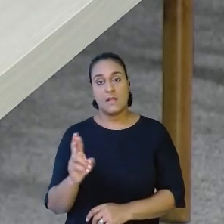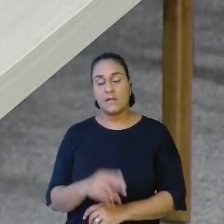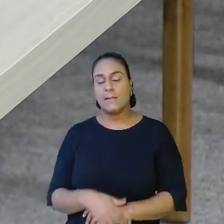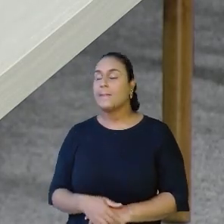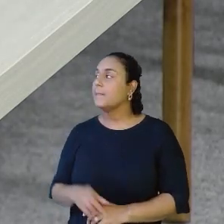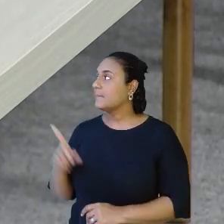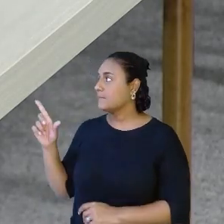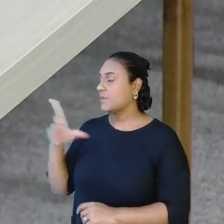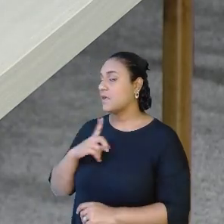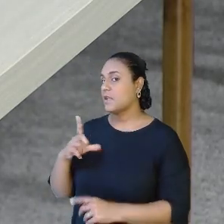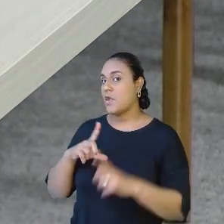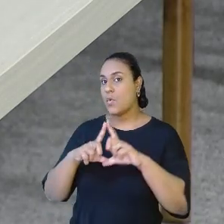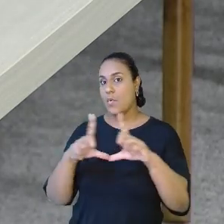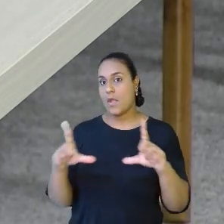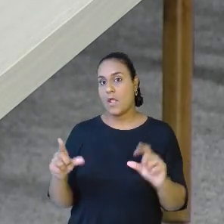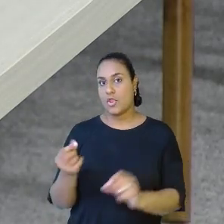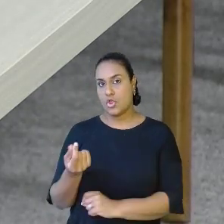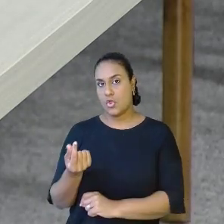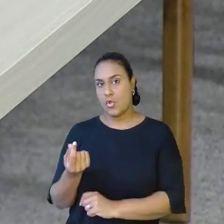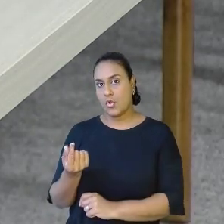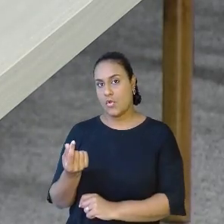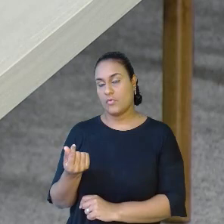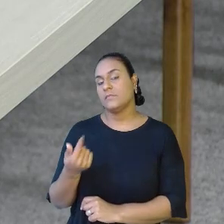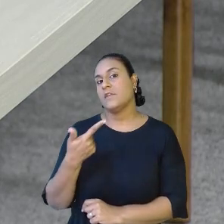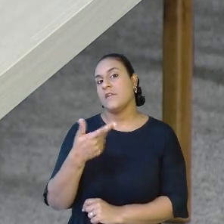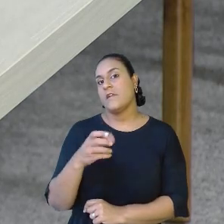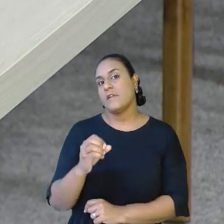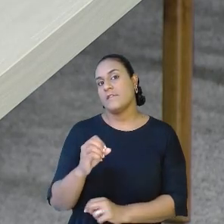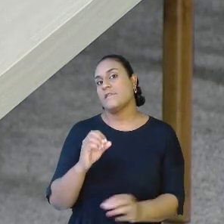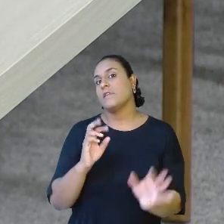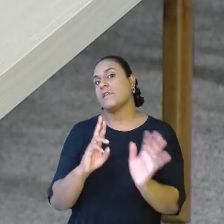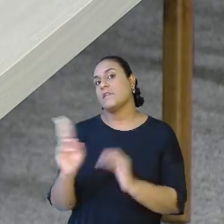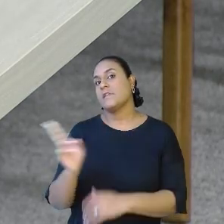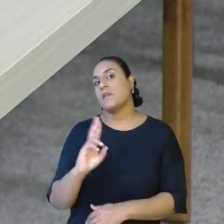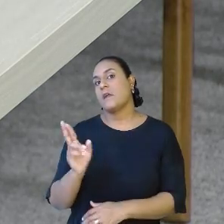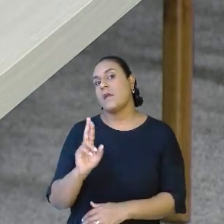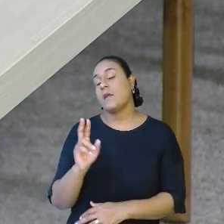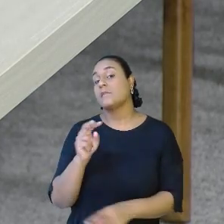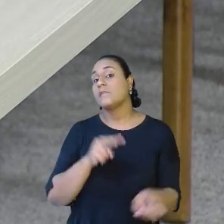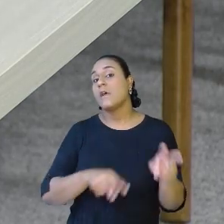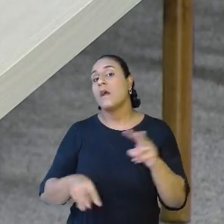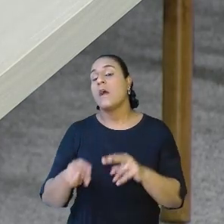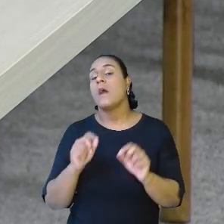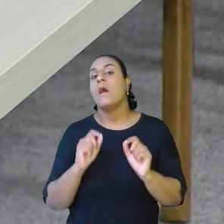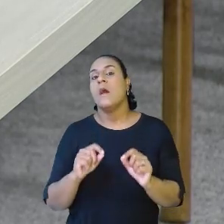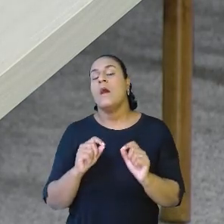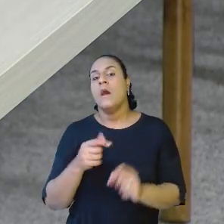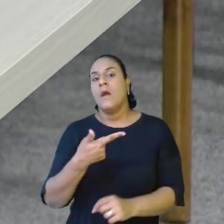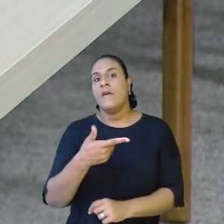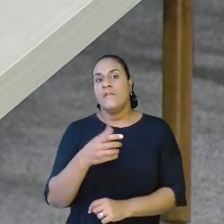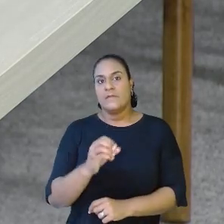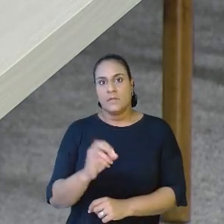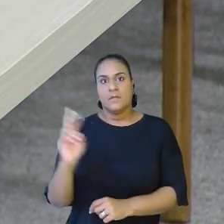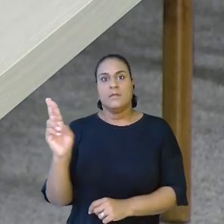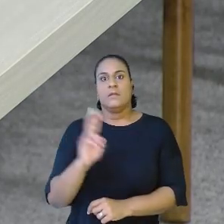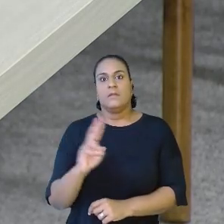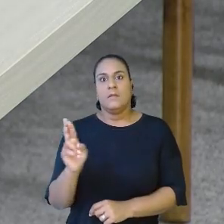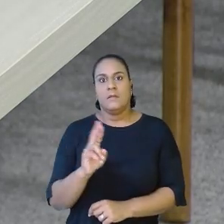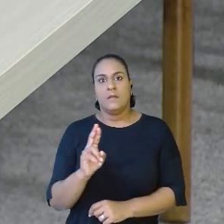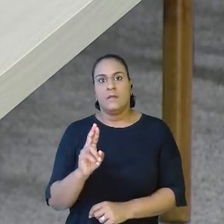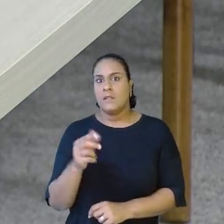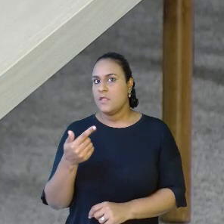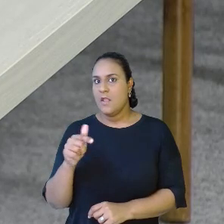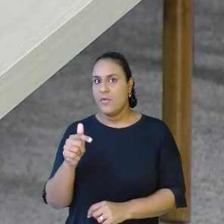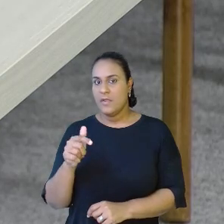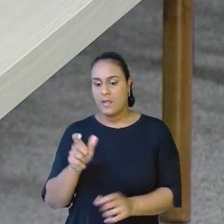estamos com uma cédula de R$20 e vocês observam que temos 20, que é o inteiro, e não